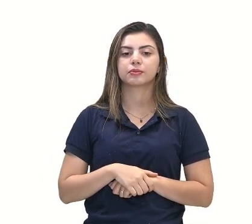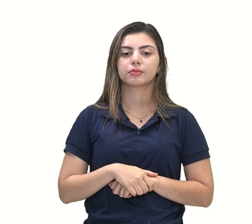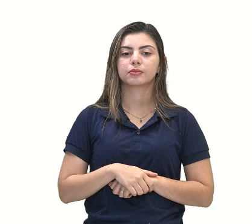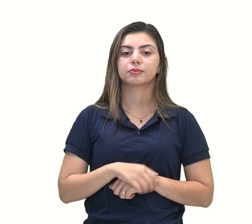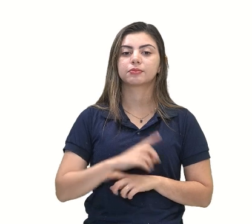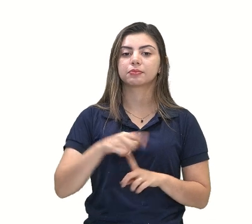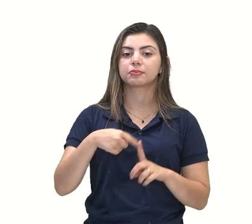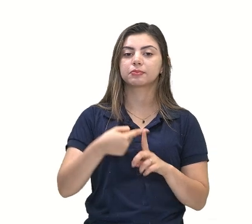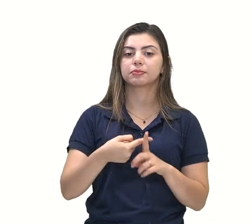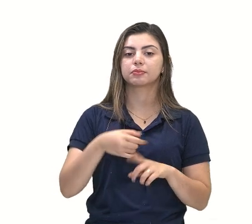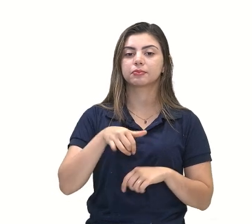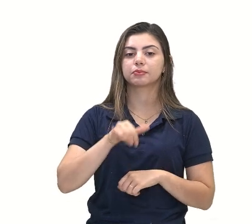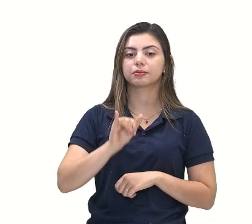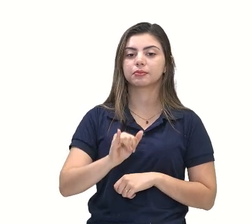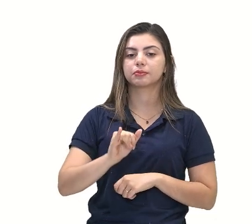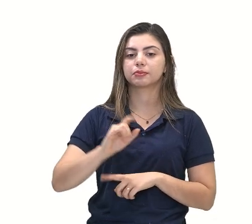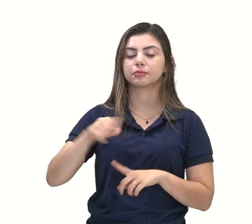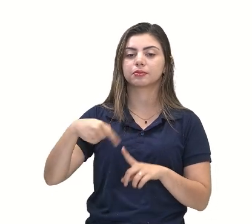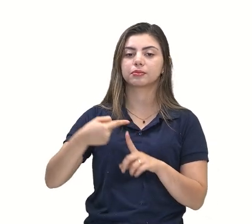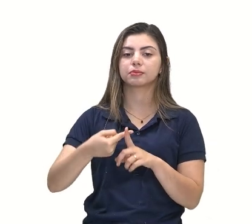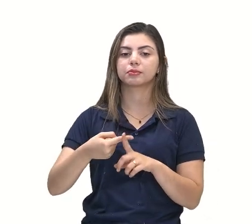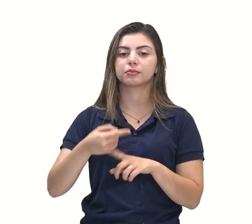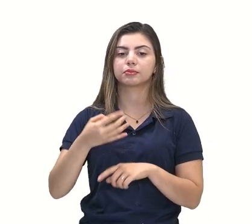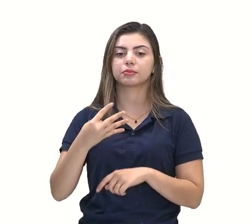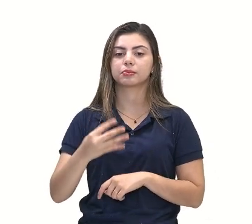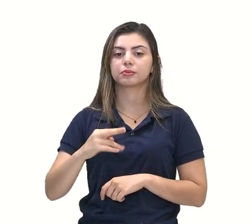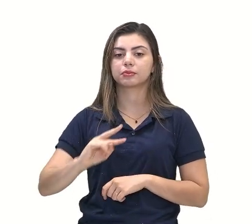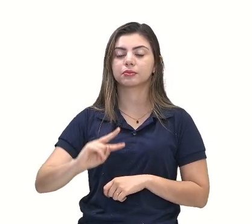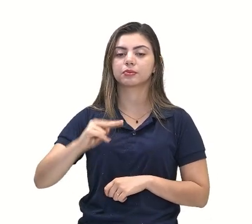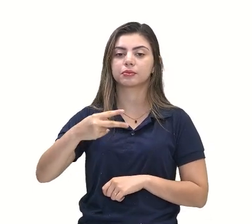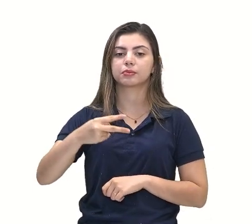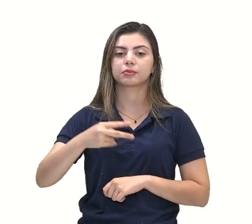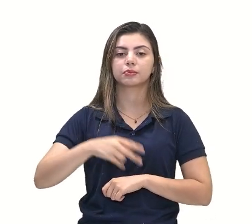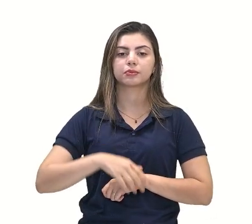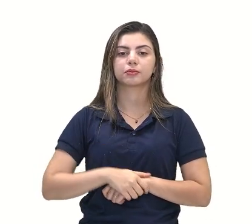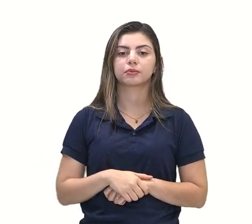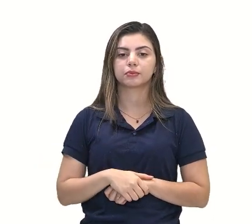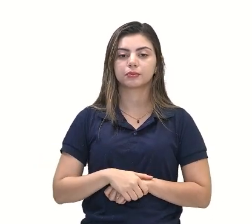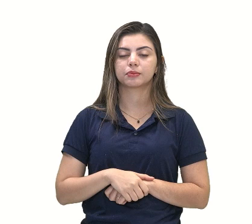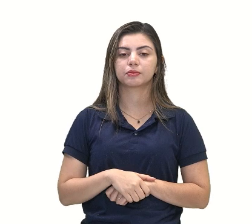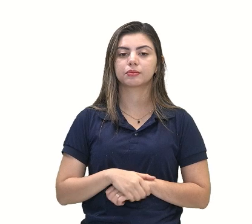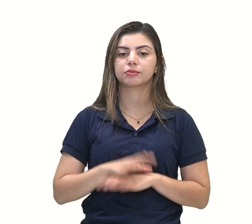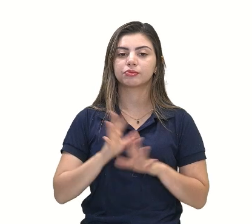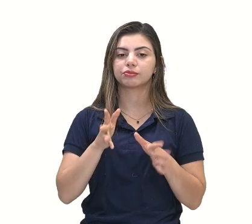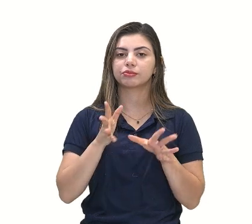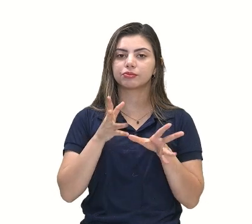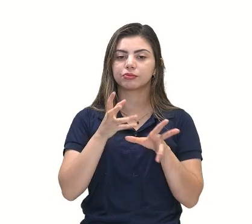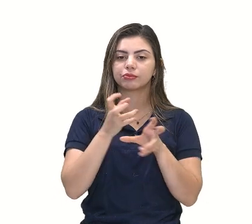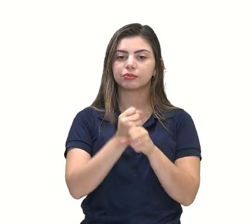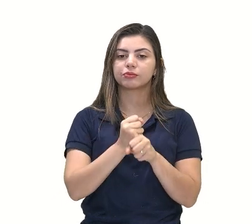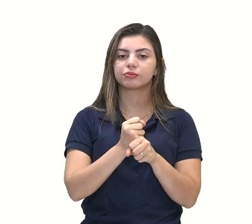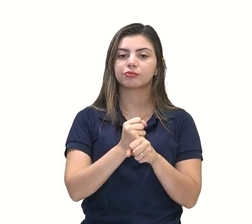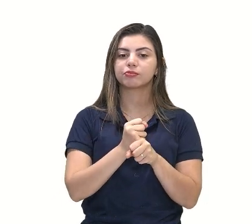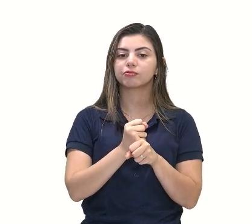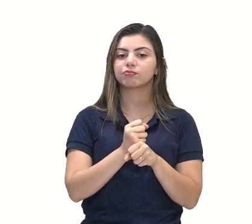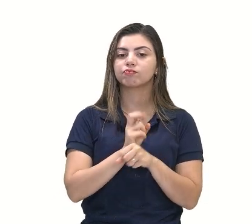y mais 4 ao quadrado. Somando isso daqui, nós vamos ter o quê?